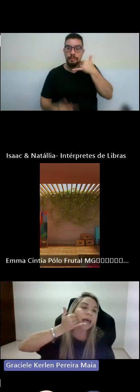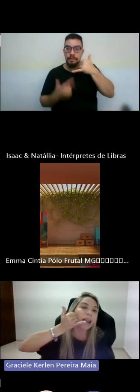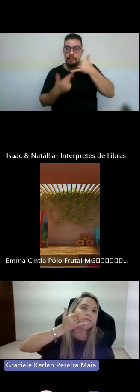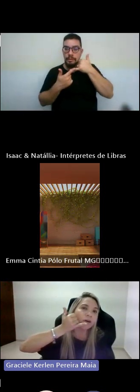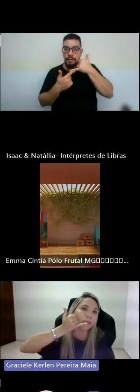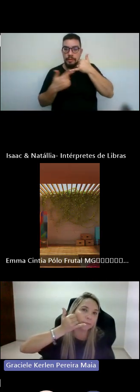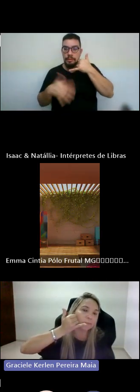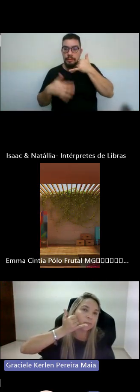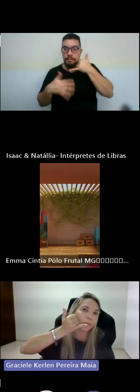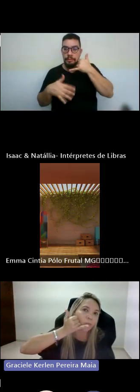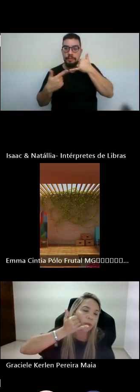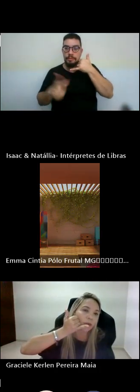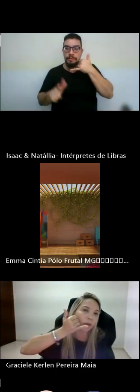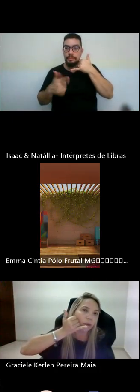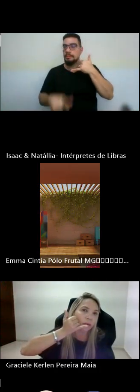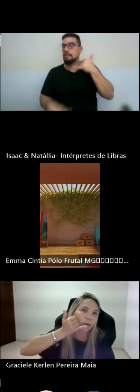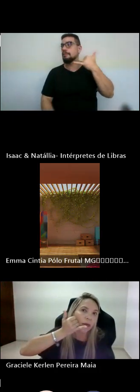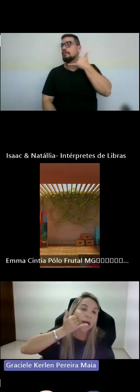sinais. Telefone.